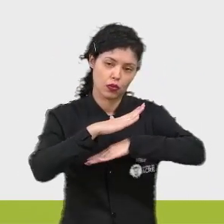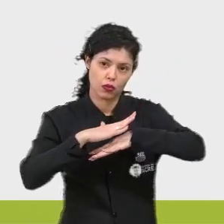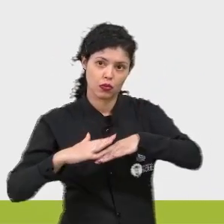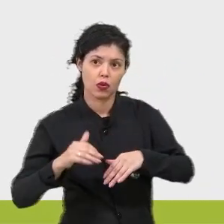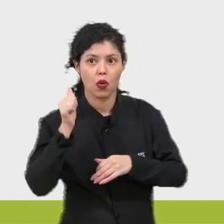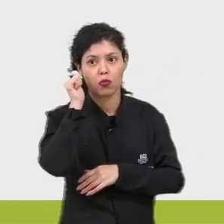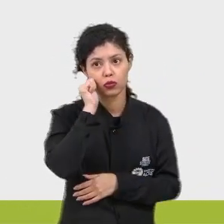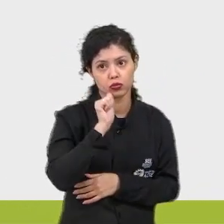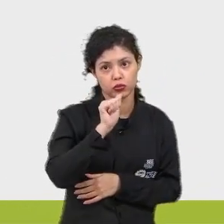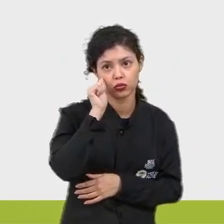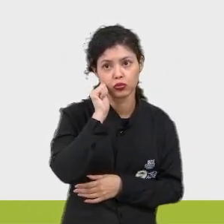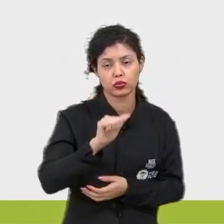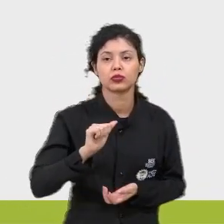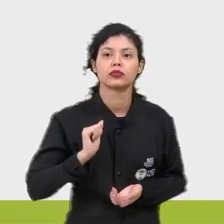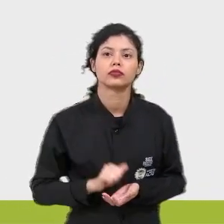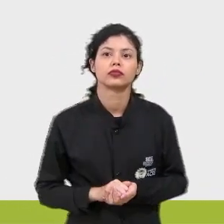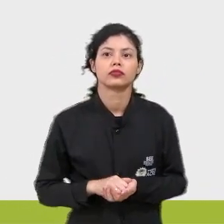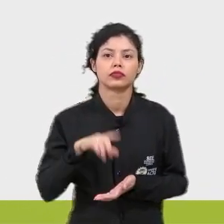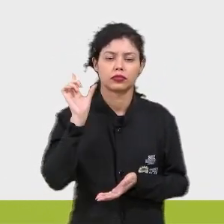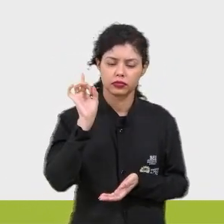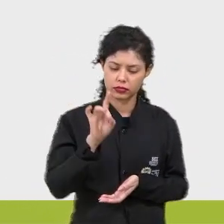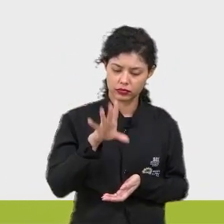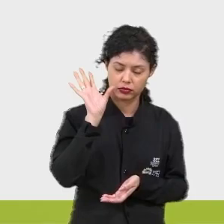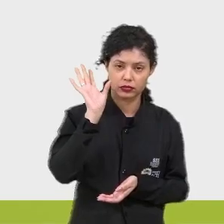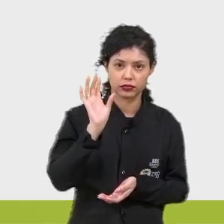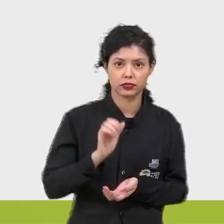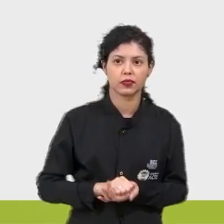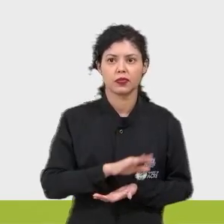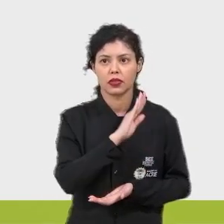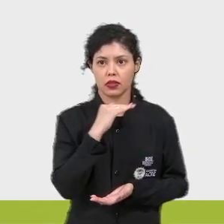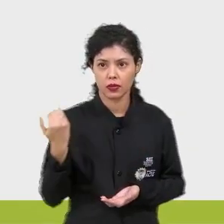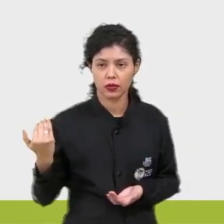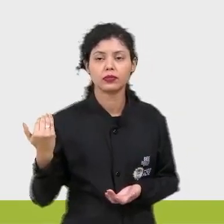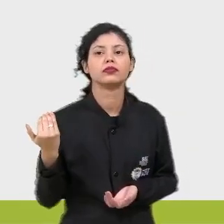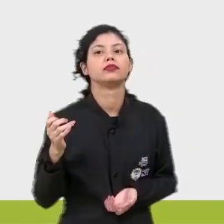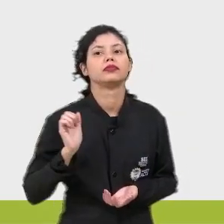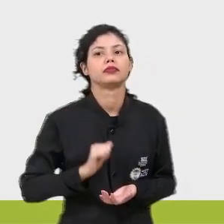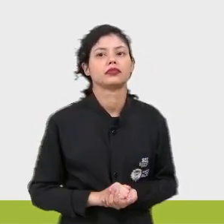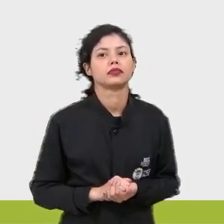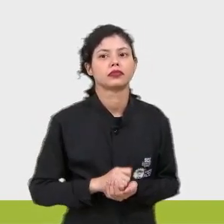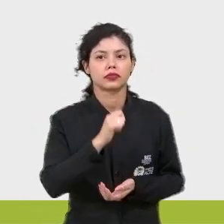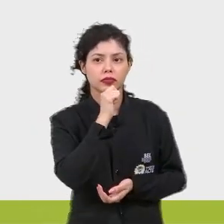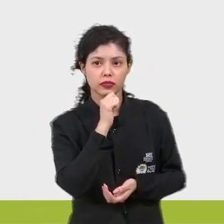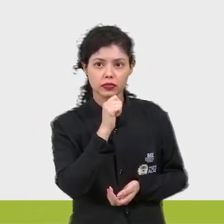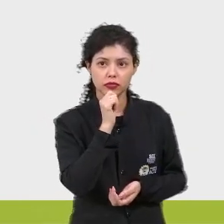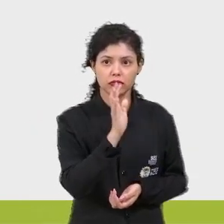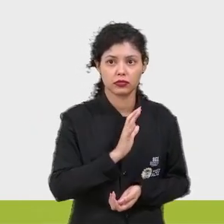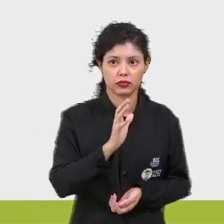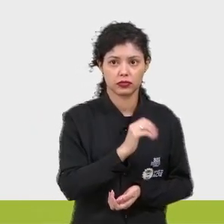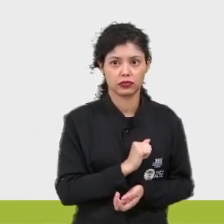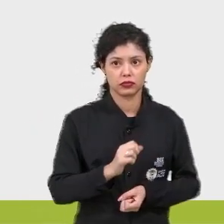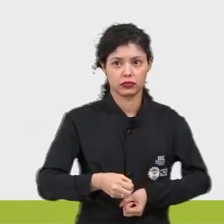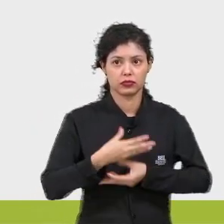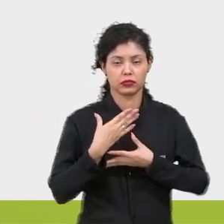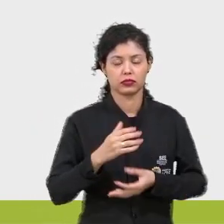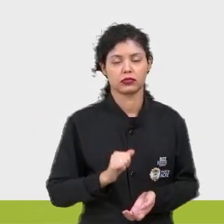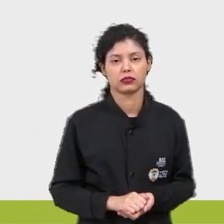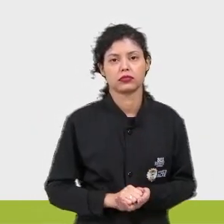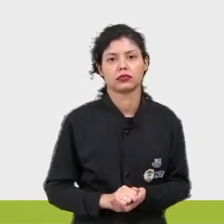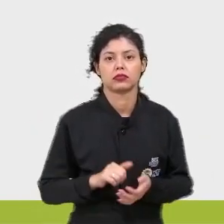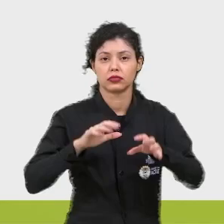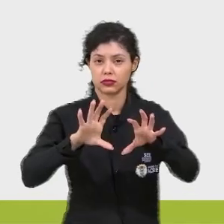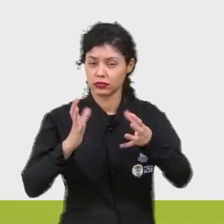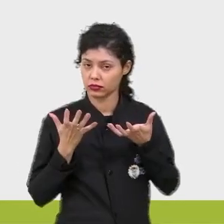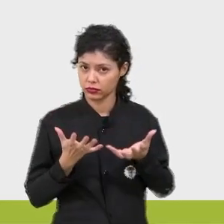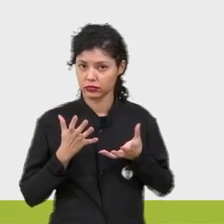de mulher, de uma pitada de morte se reforce, que um amor de poesia